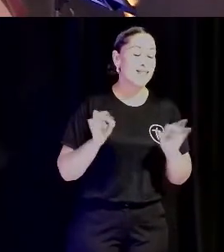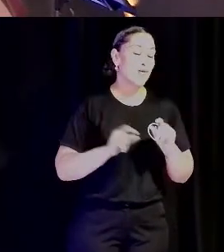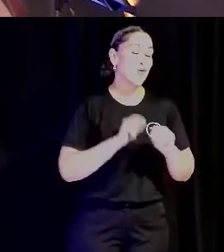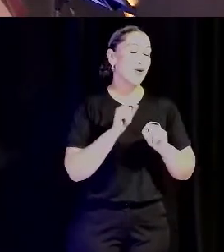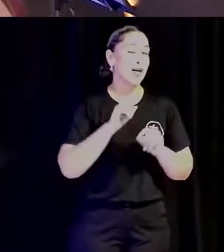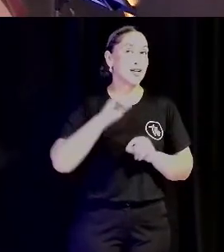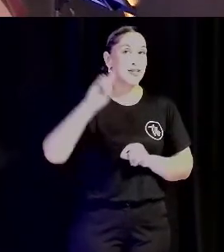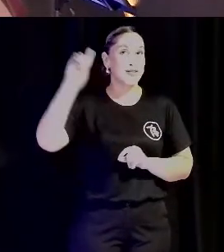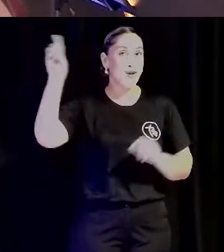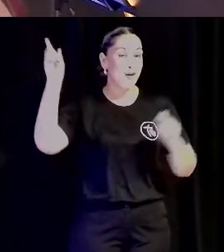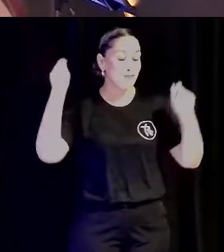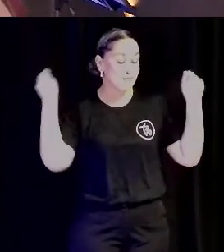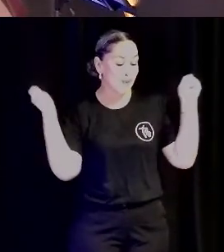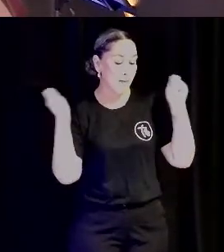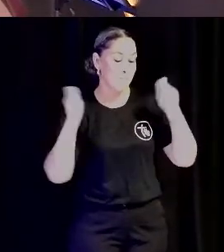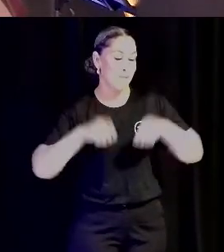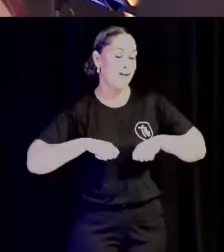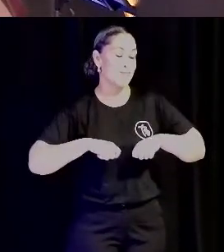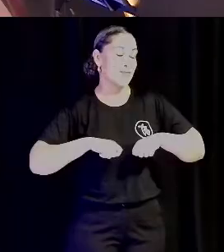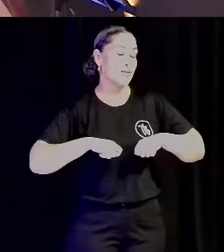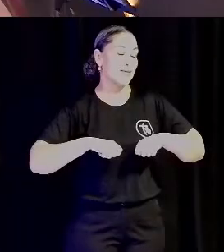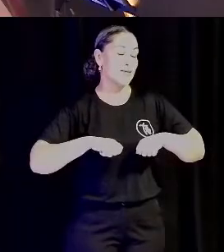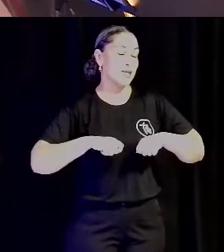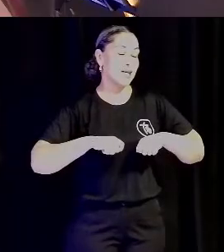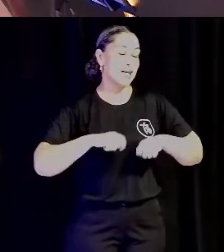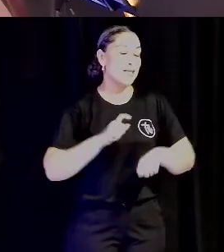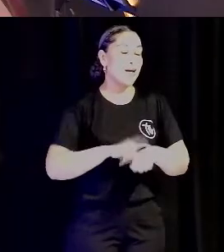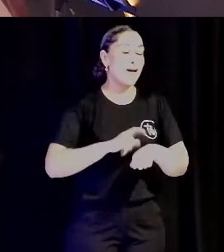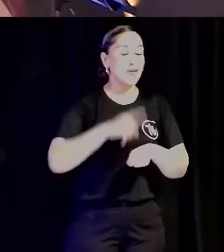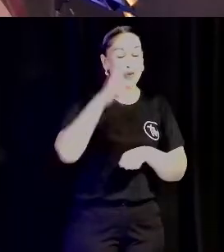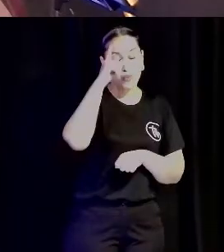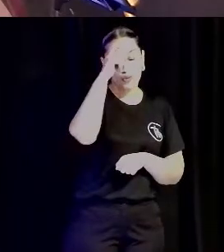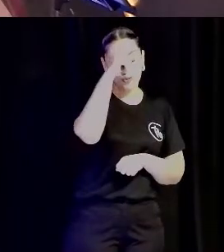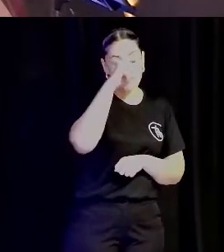suportar provações e manter a fé ainda assim.